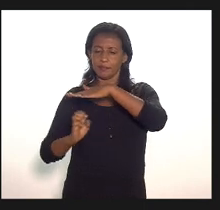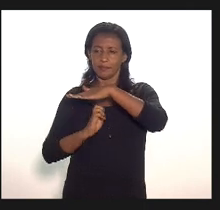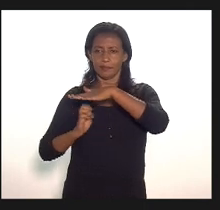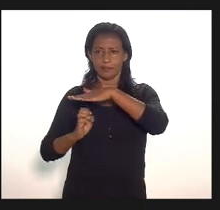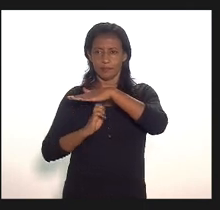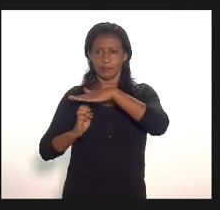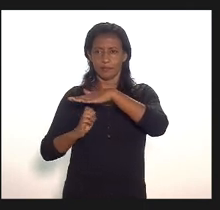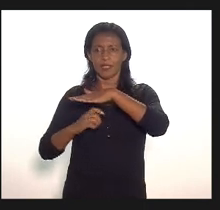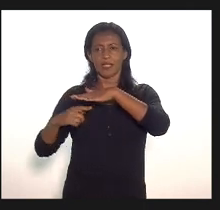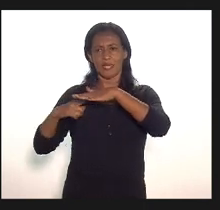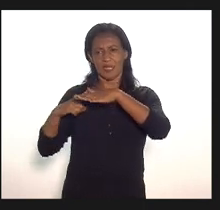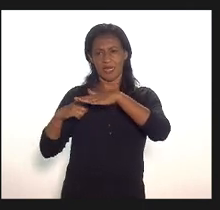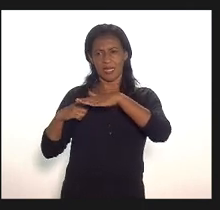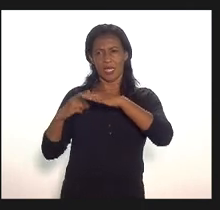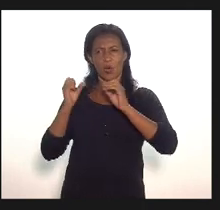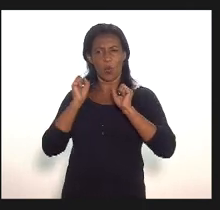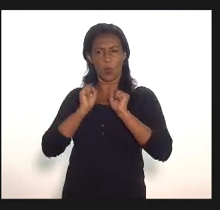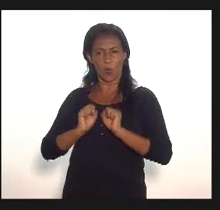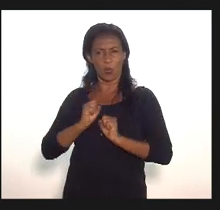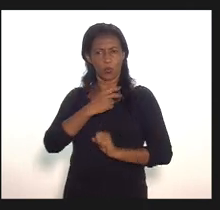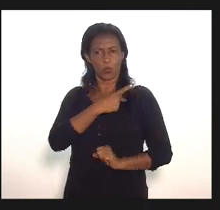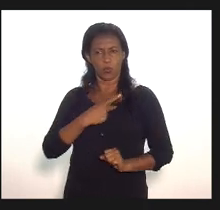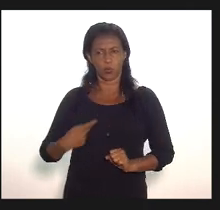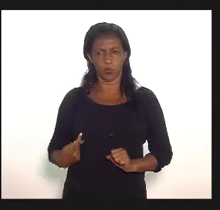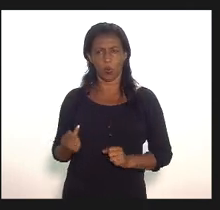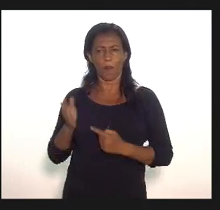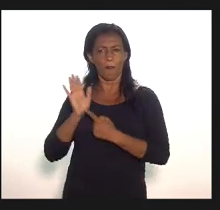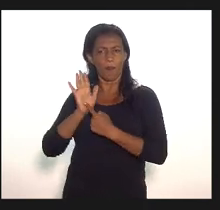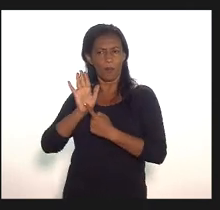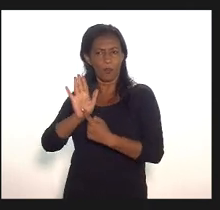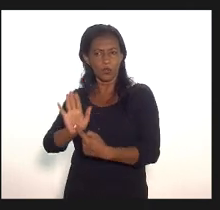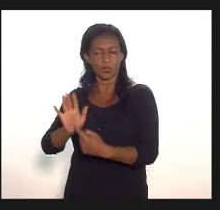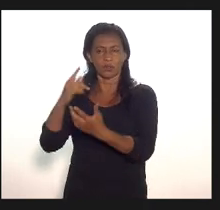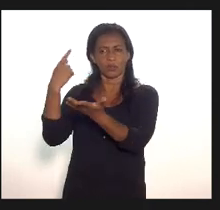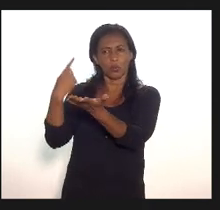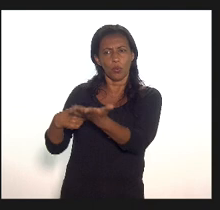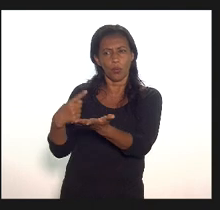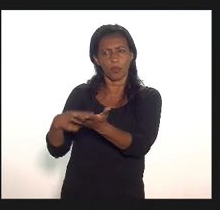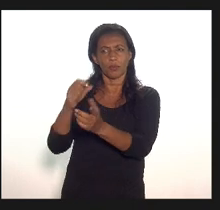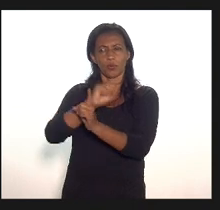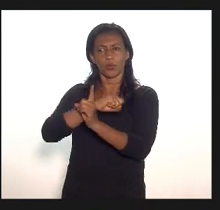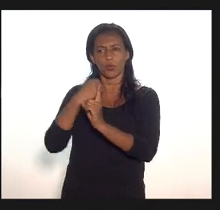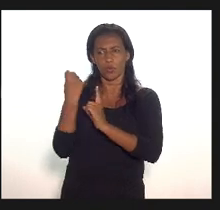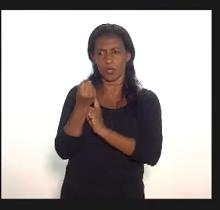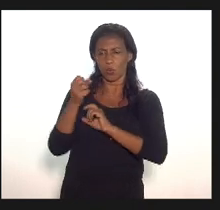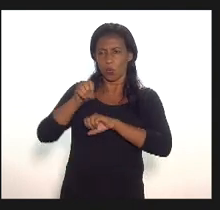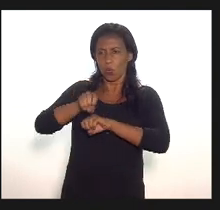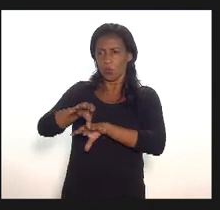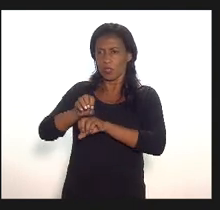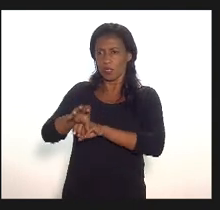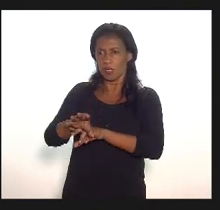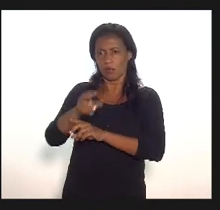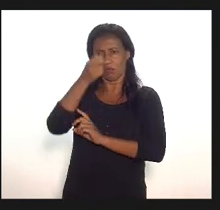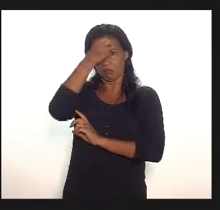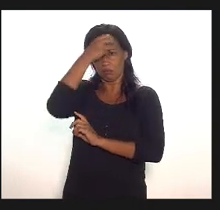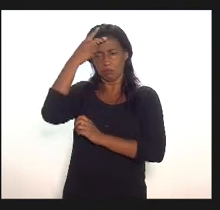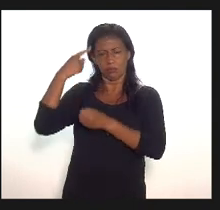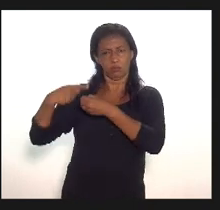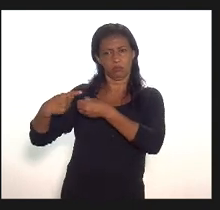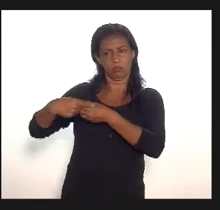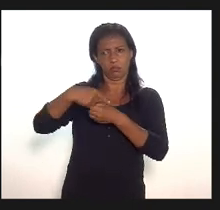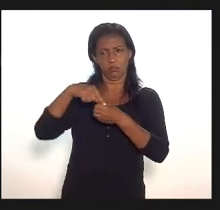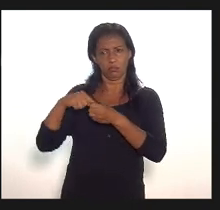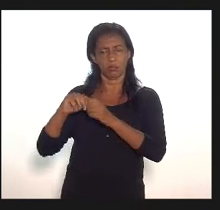sob concessão pública demonstrarem e reafirmarem seu compromisso social com a educação municipal neste